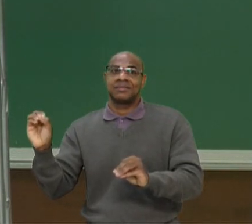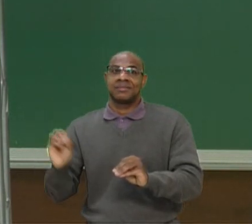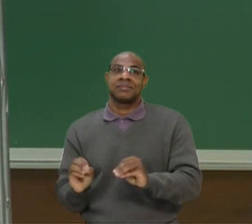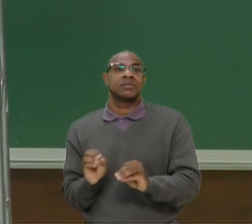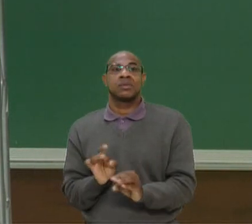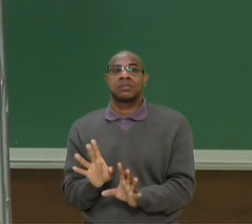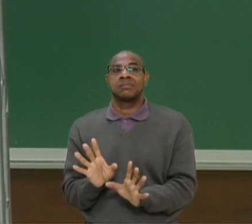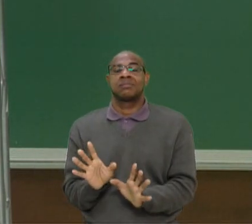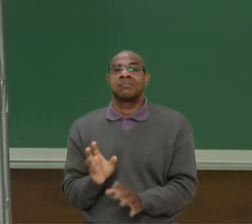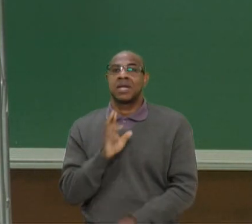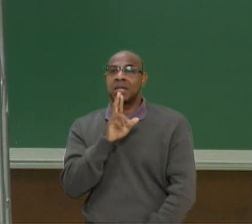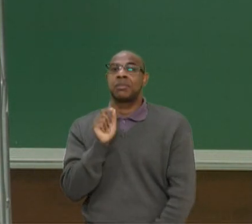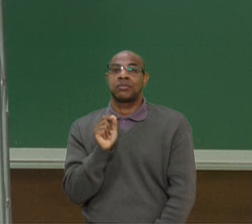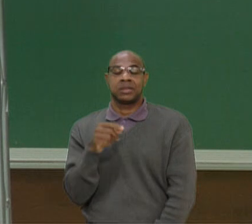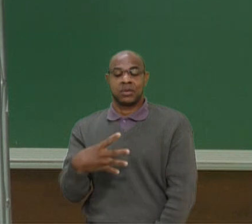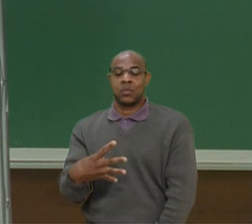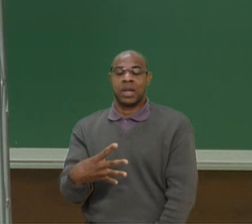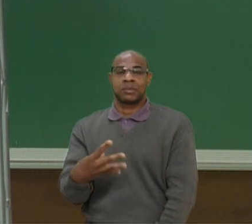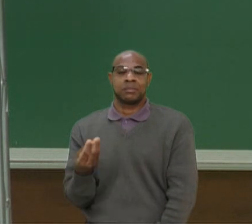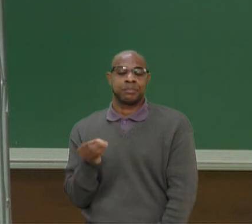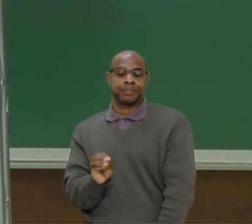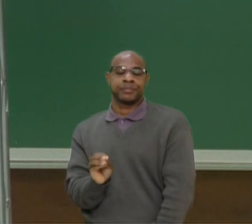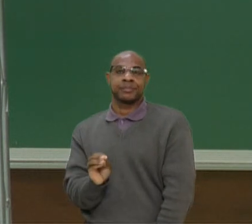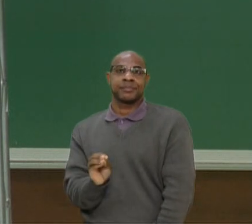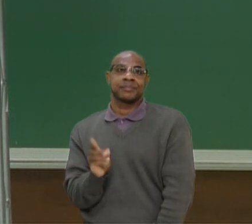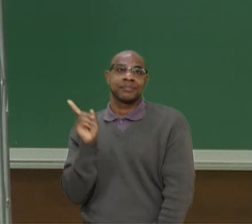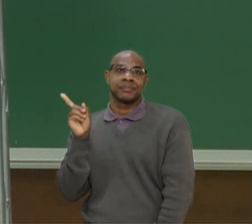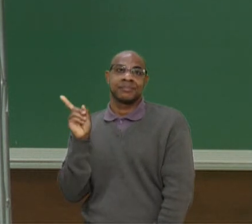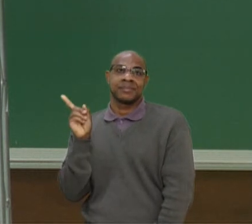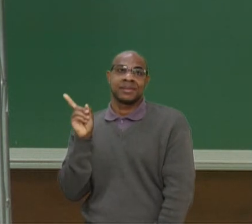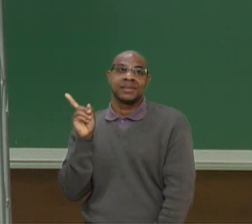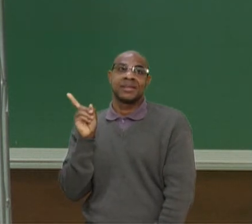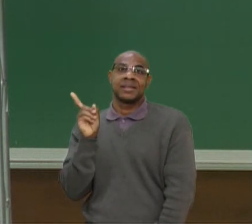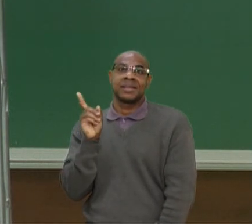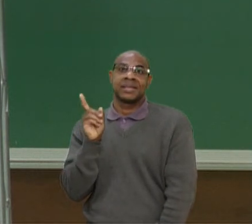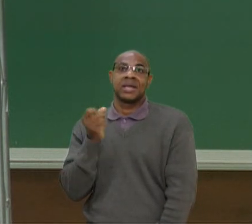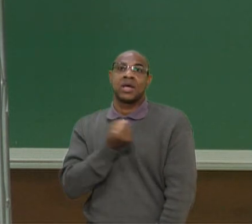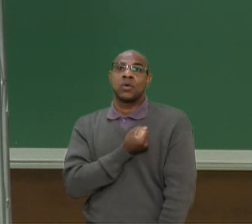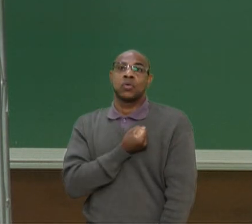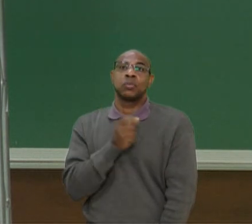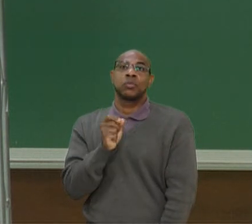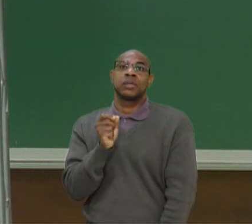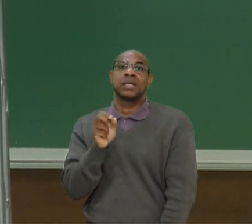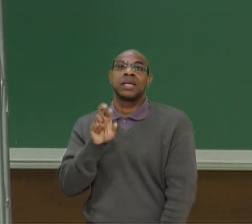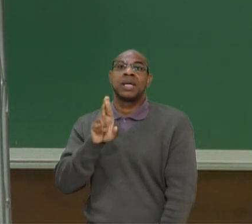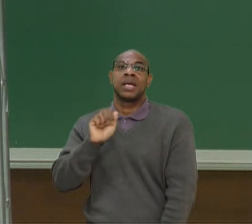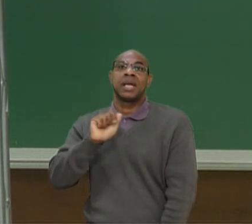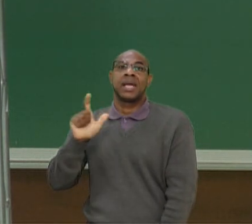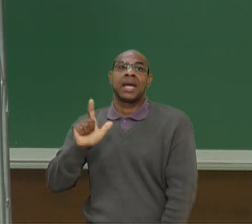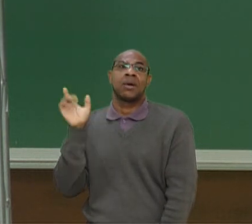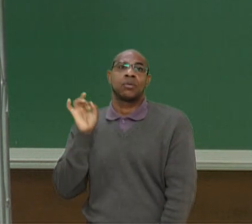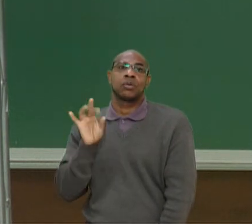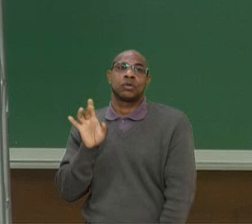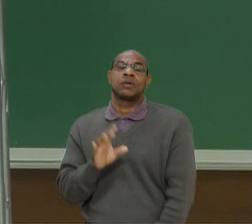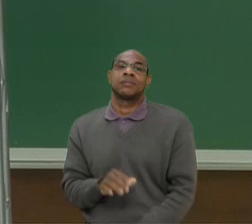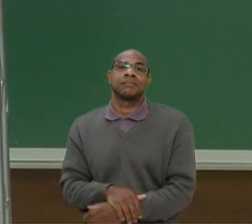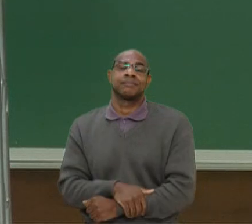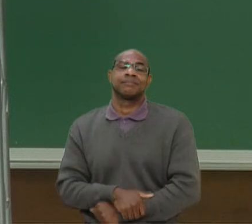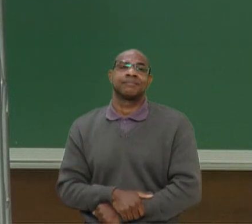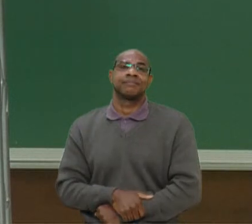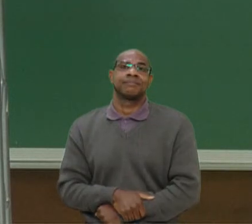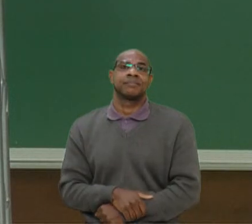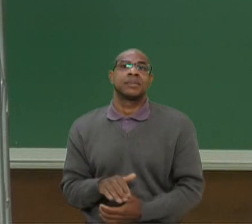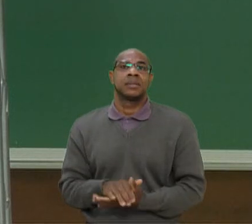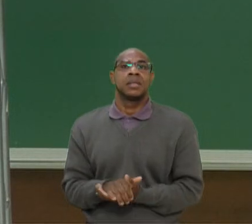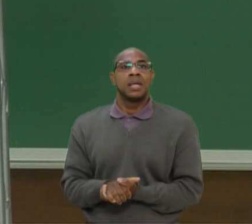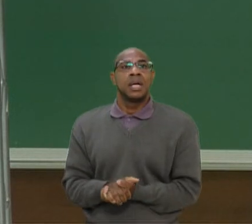portanto, ficamos apenas com a parte real. Essa subtração ficou apenas a parte real. Tranquilo?